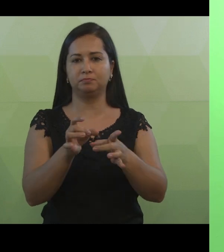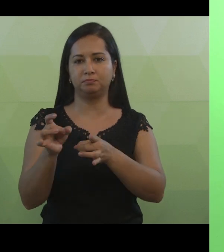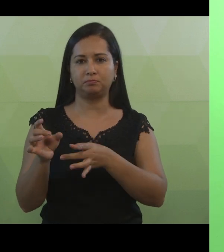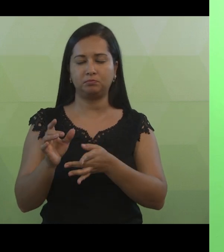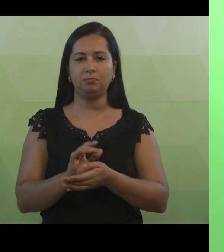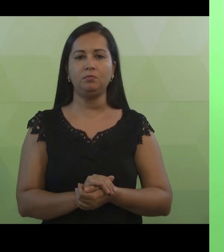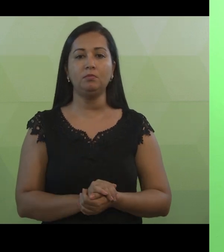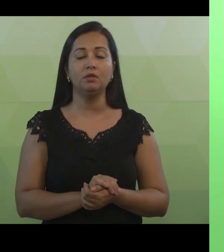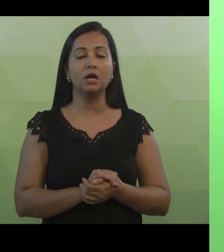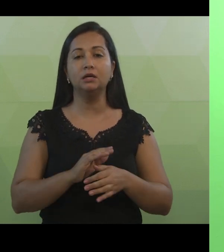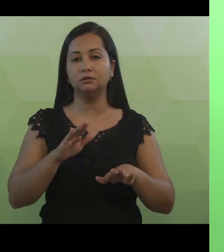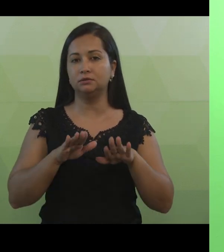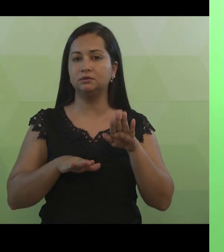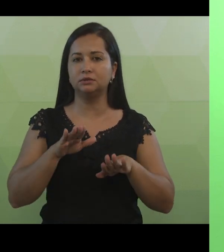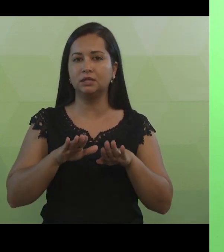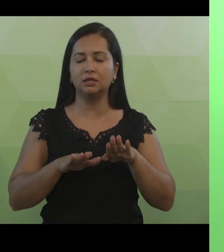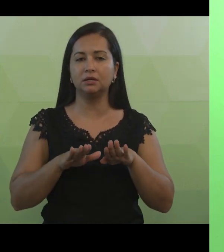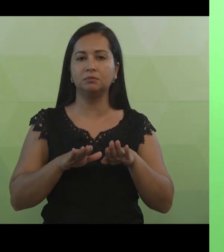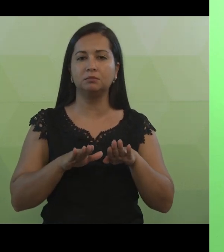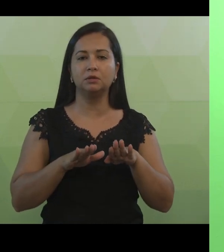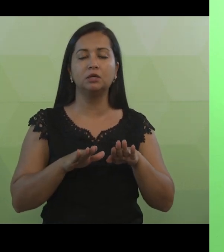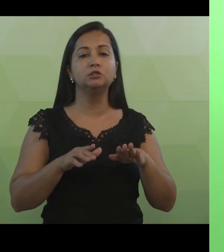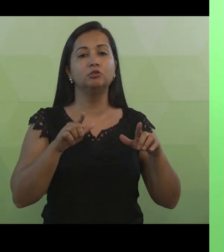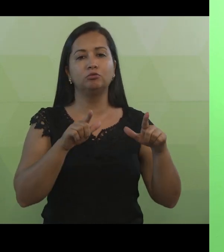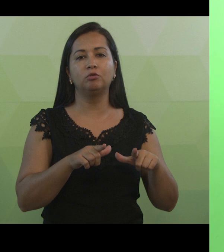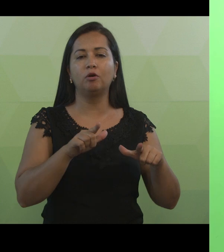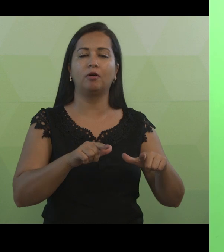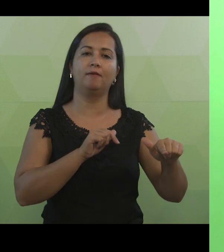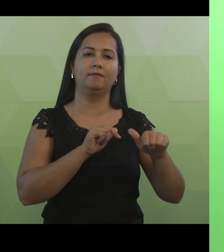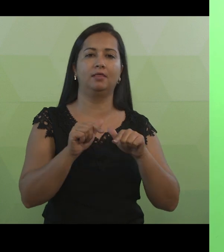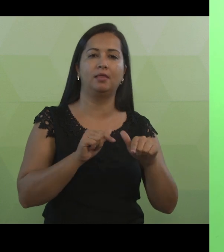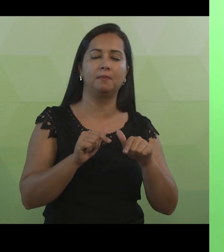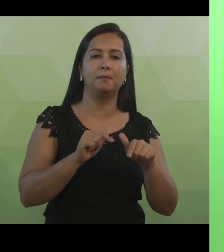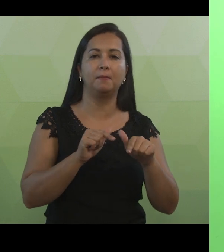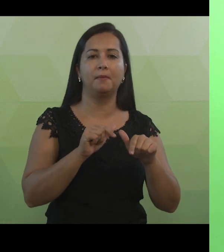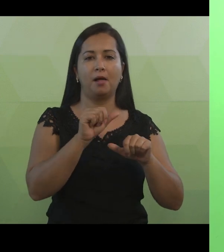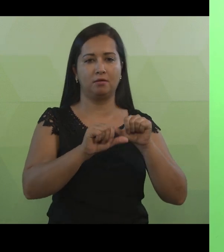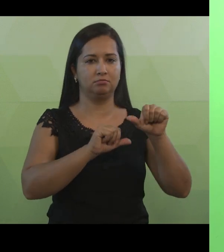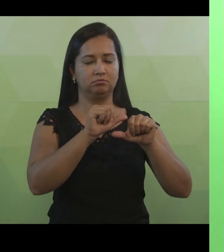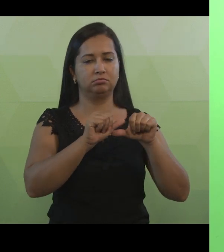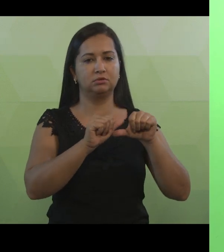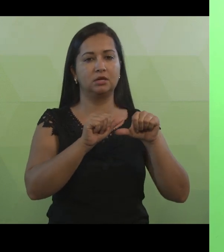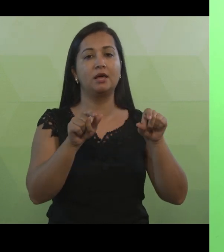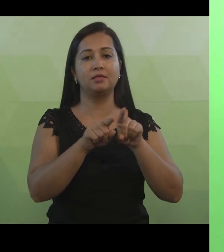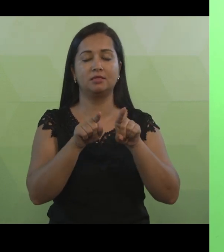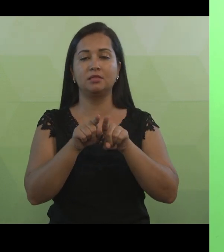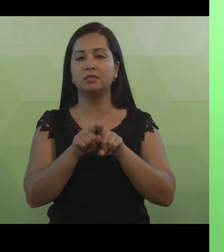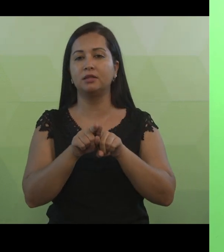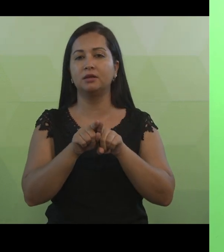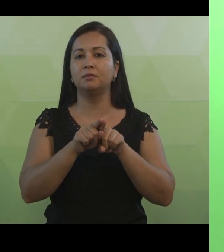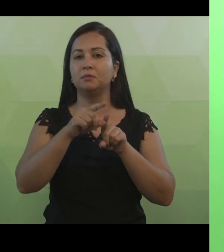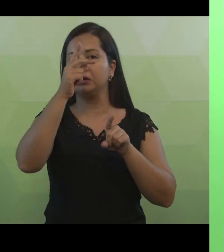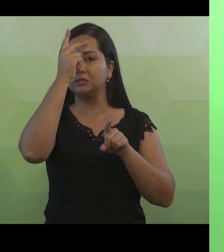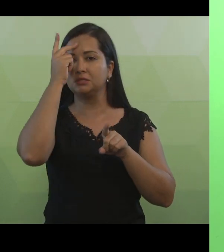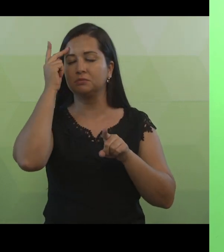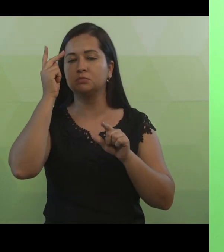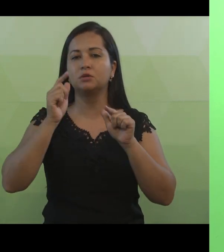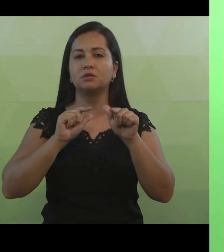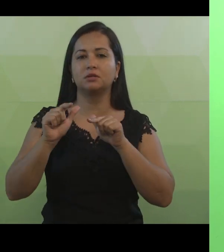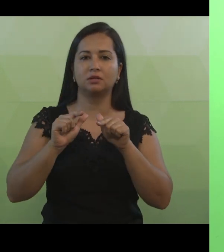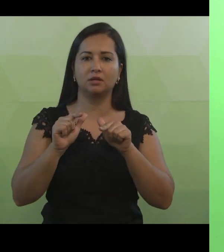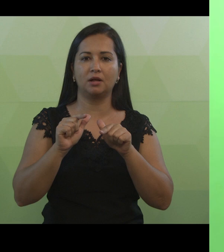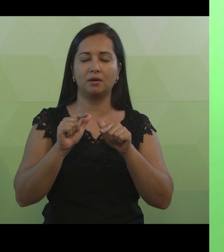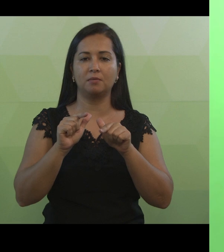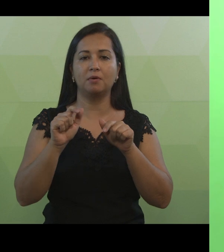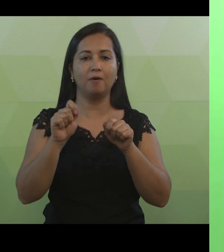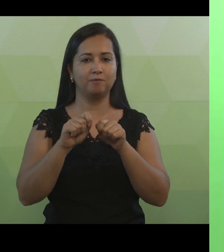mas também dos ambientes de trabalho onde será desenvolvida, mas também do engajamento dos profissionais em adotar os